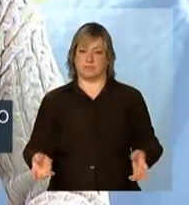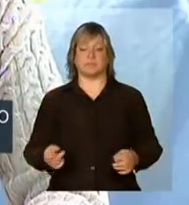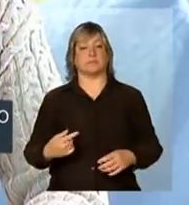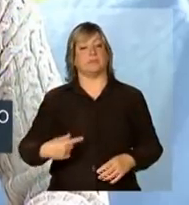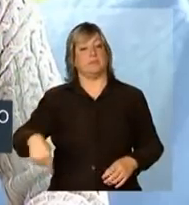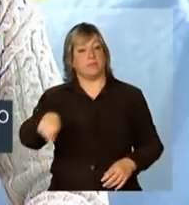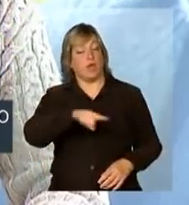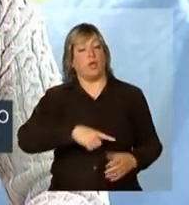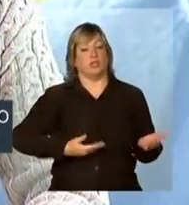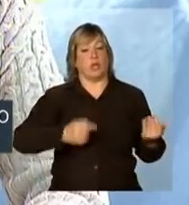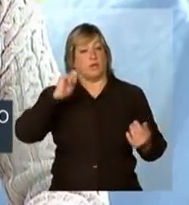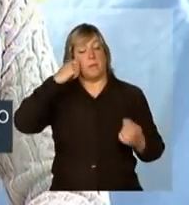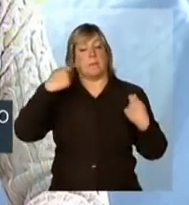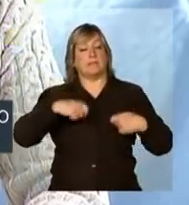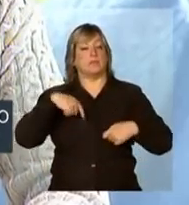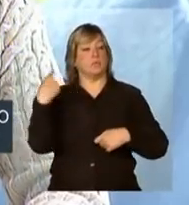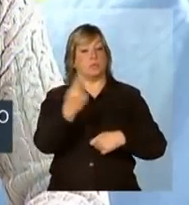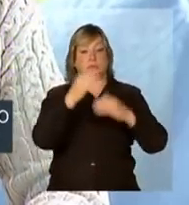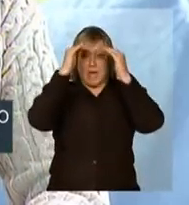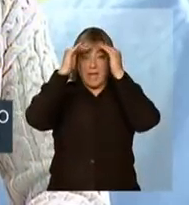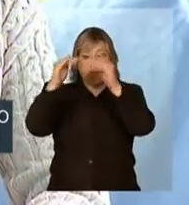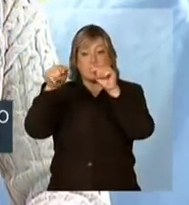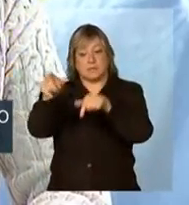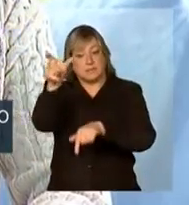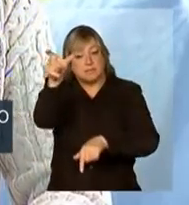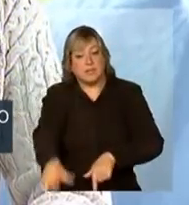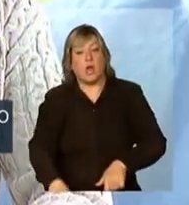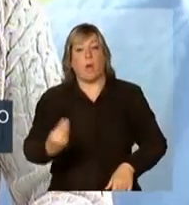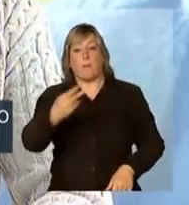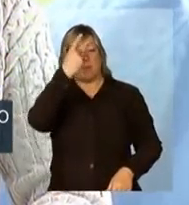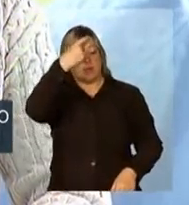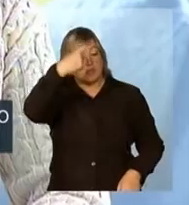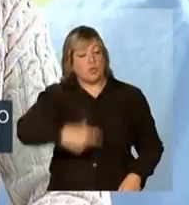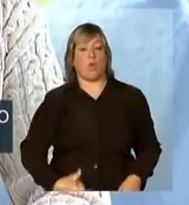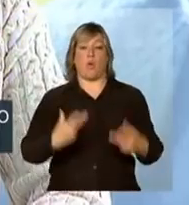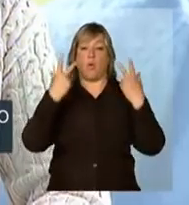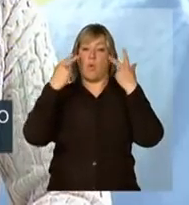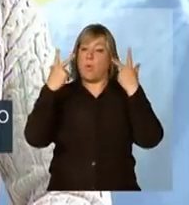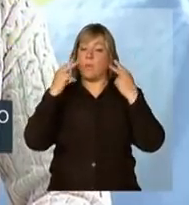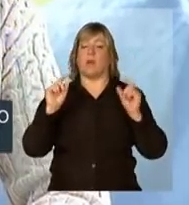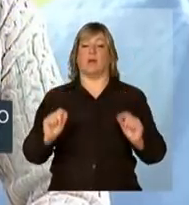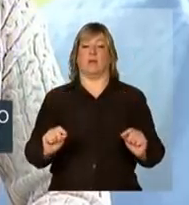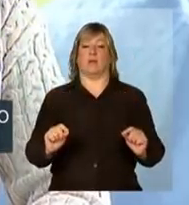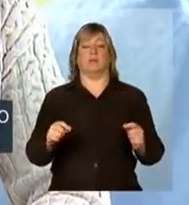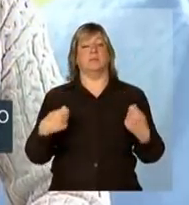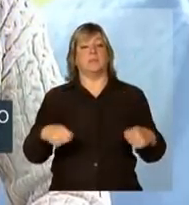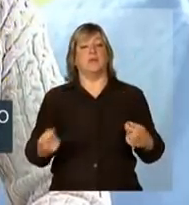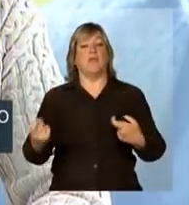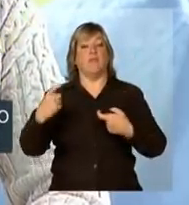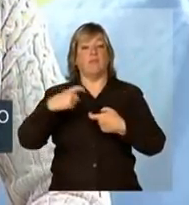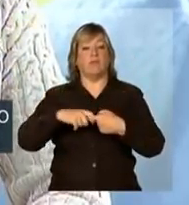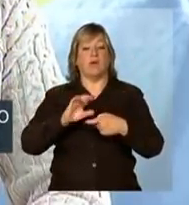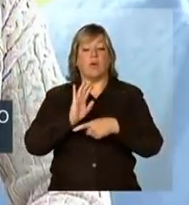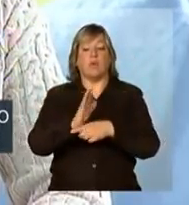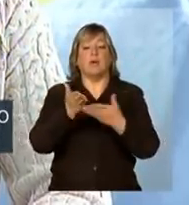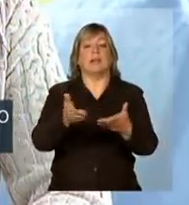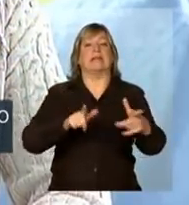Ela precisa ser enxergada como ser humano, que precisa que se voltem os trabalhos para